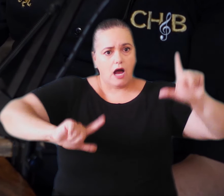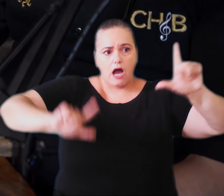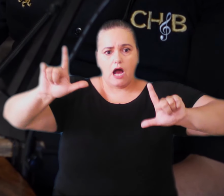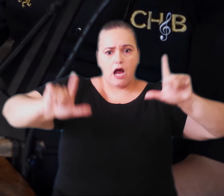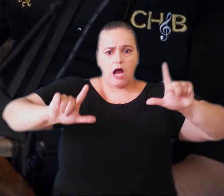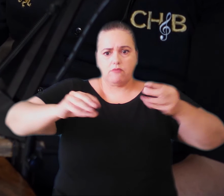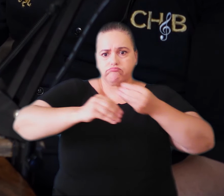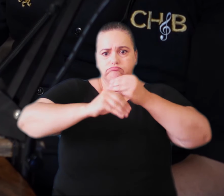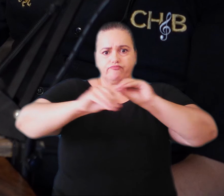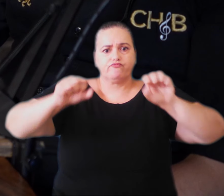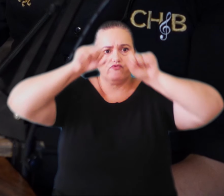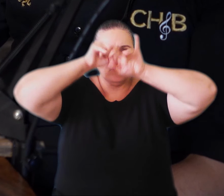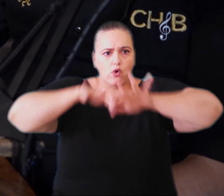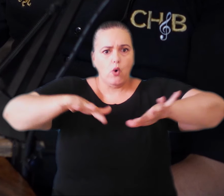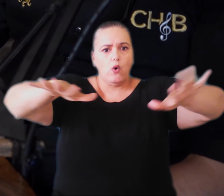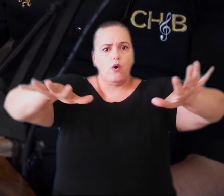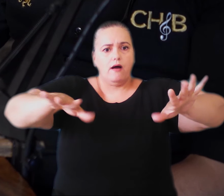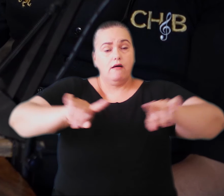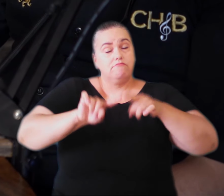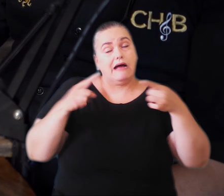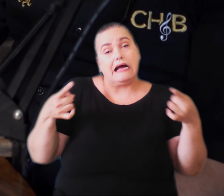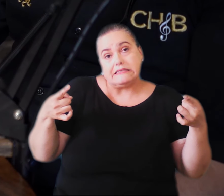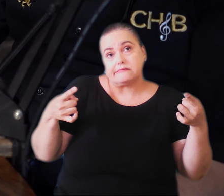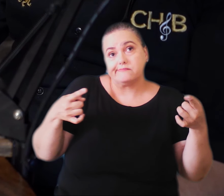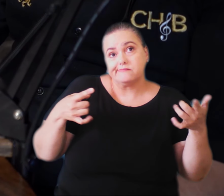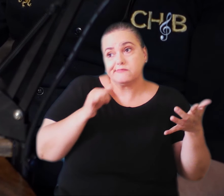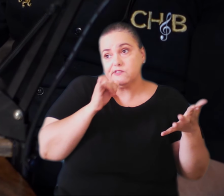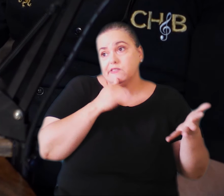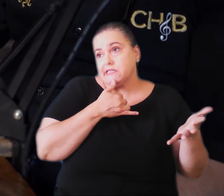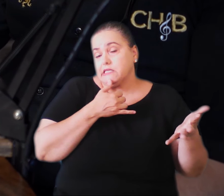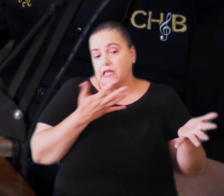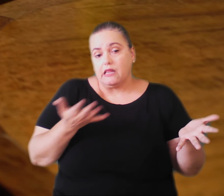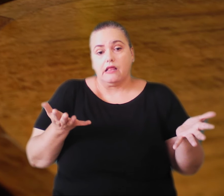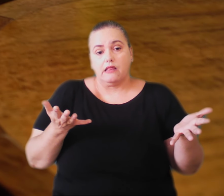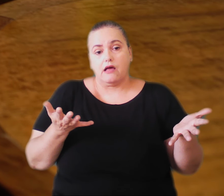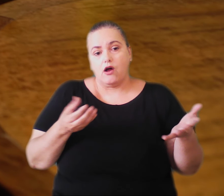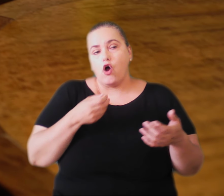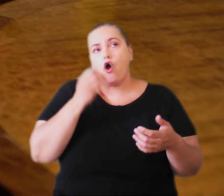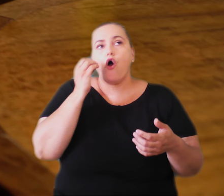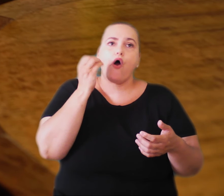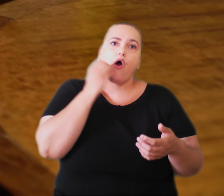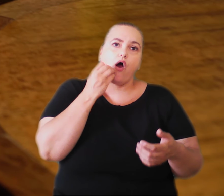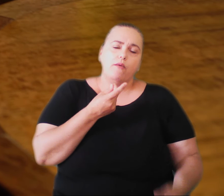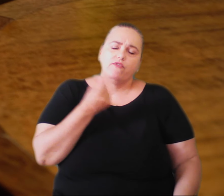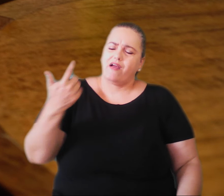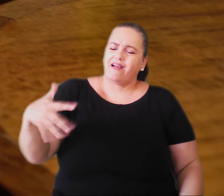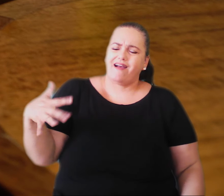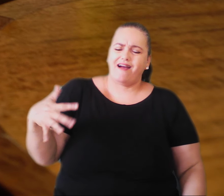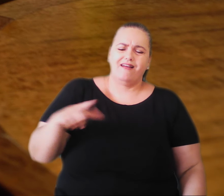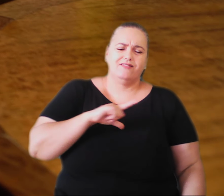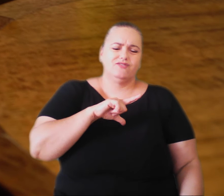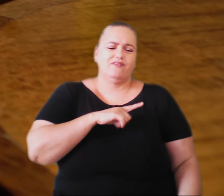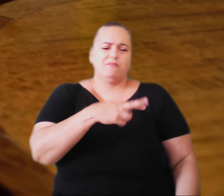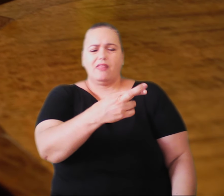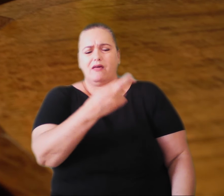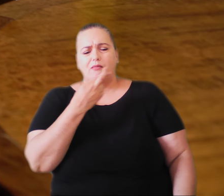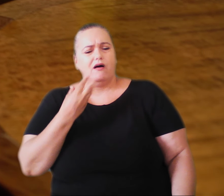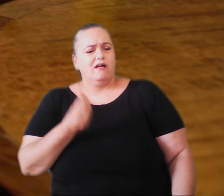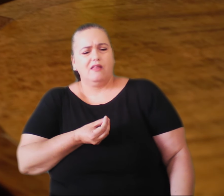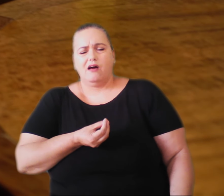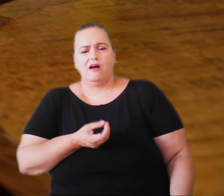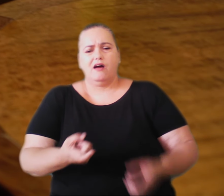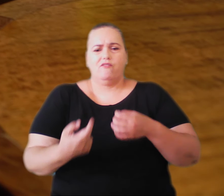RBS. Mas não tivemos essa. Claro que daí gera custos demais, né? Mas não tivemos esse